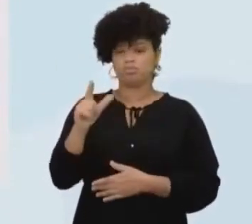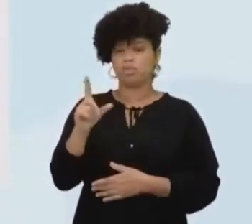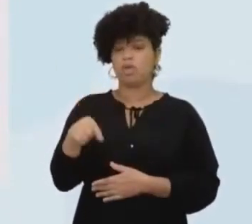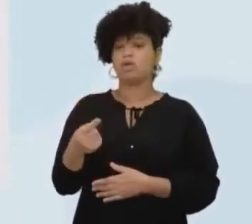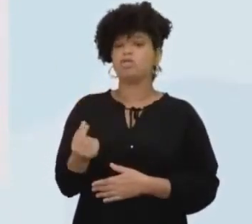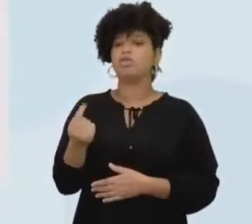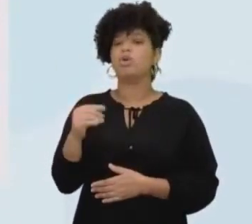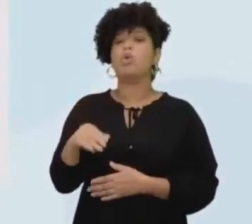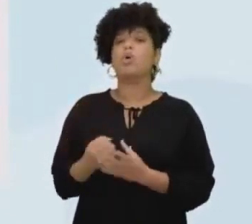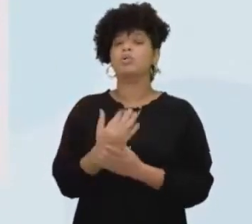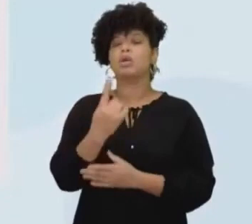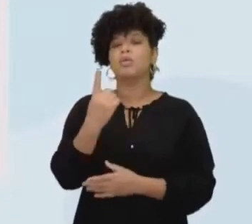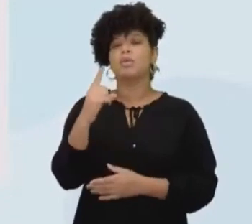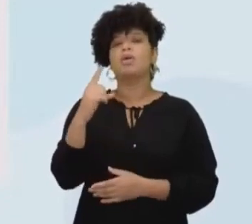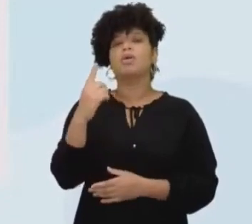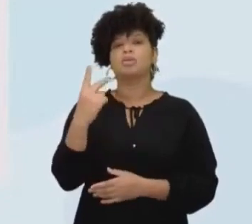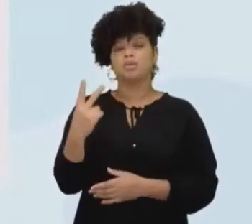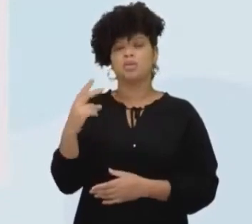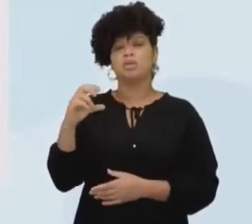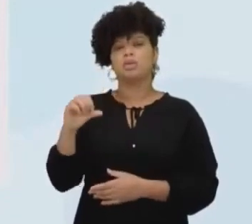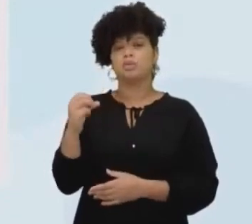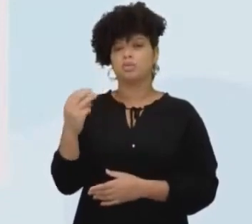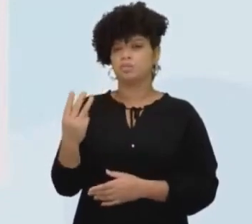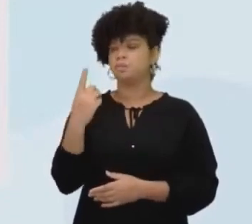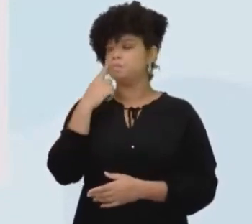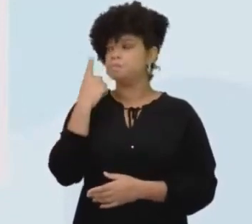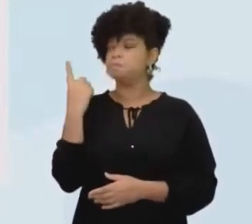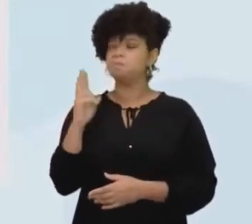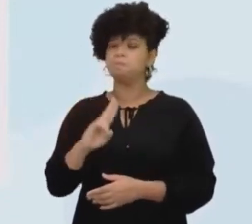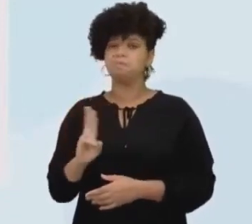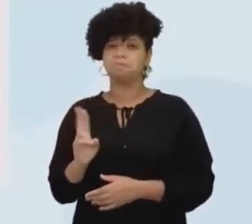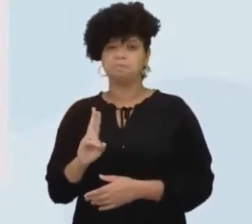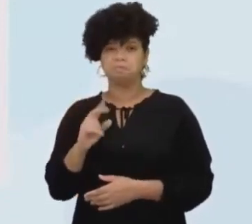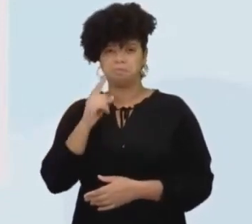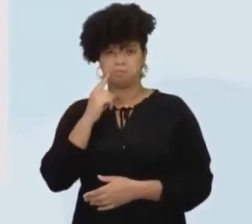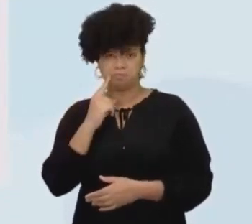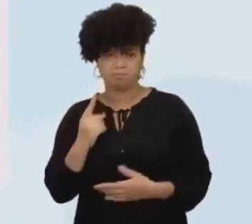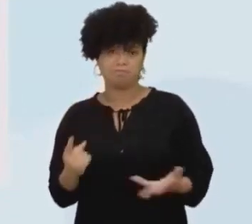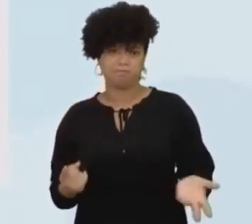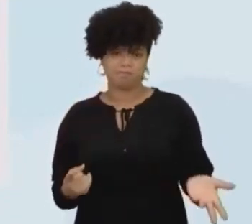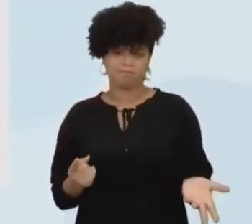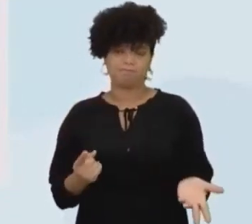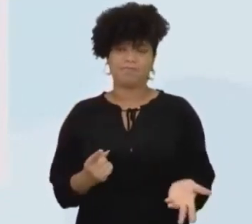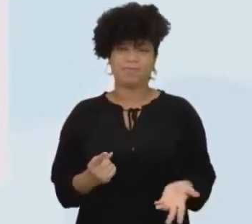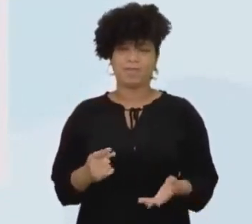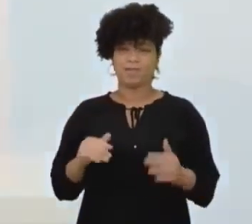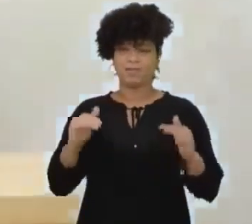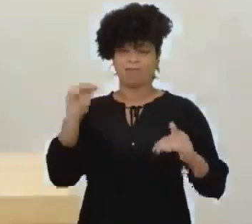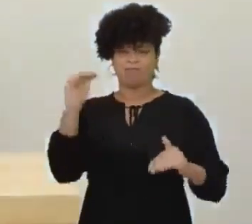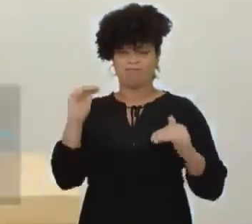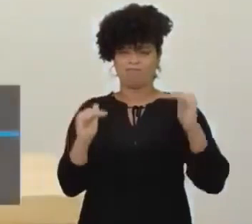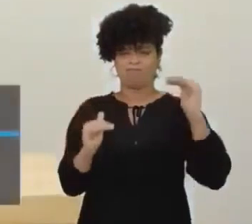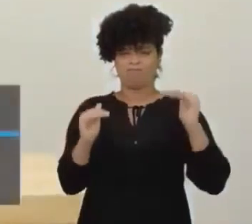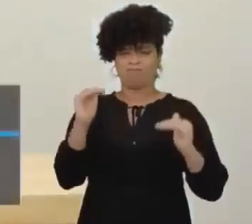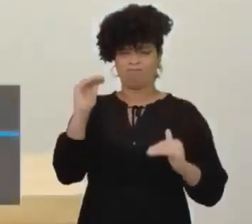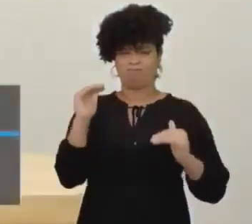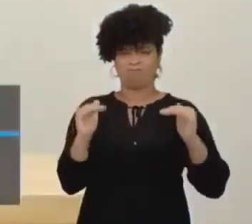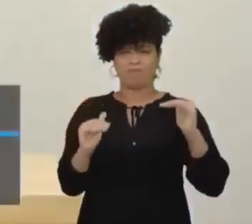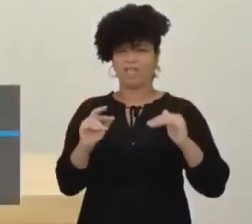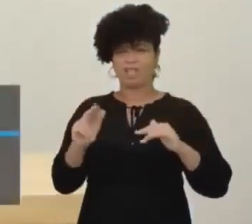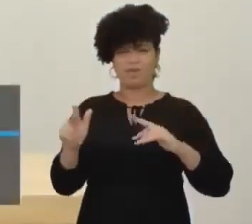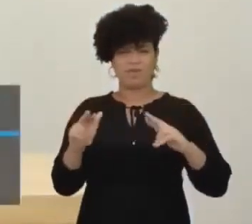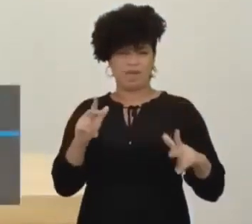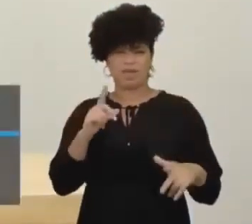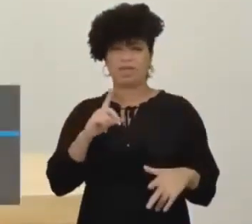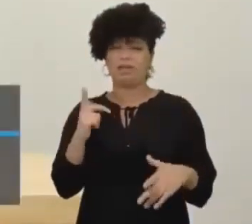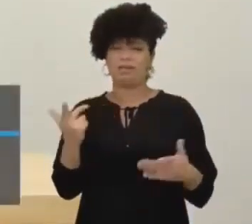o valor em média de 1.293 reais Então veja aí que né o valor os valores aí são bem superiores